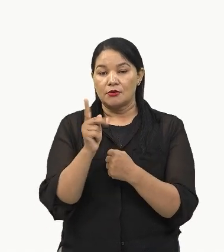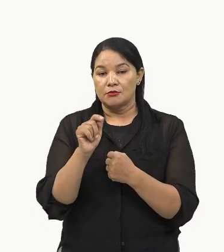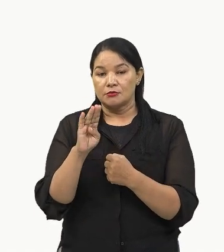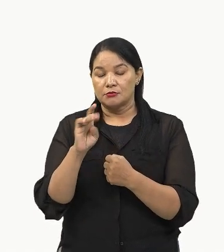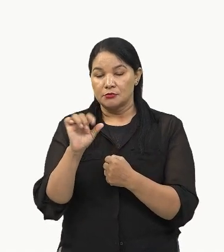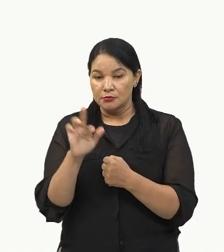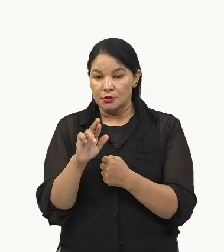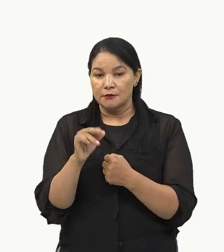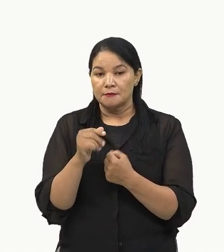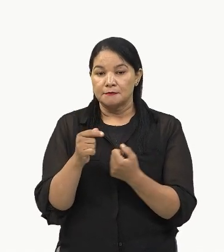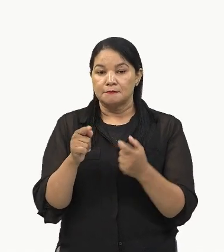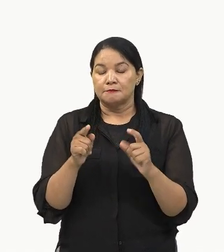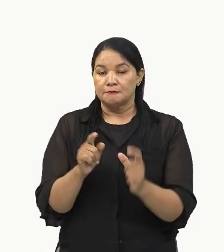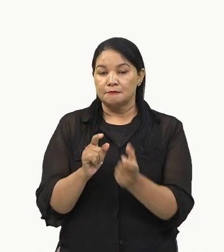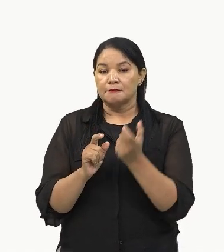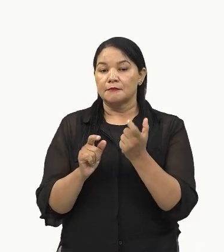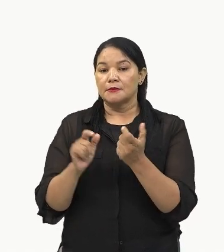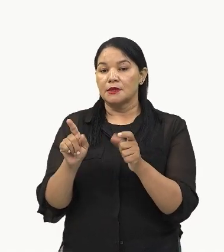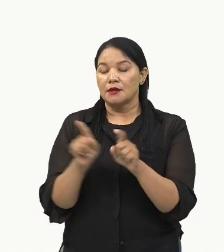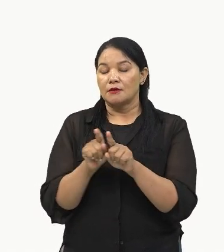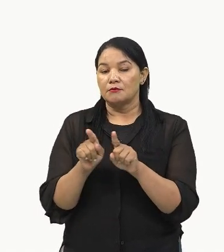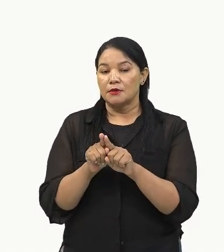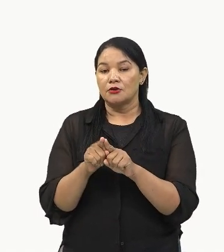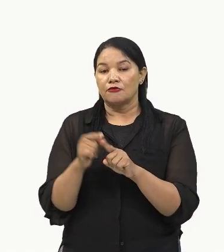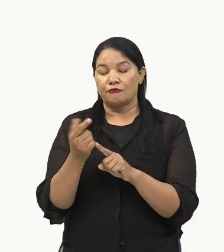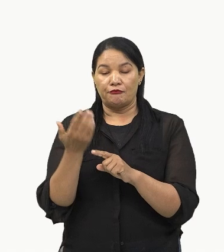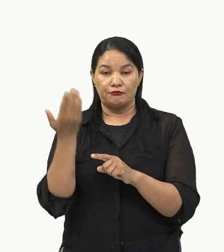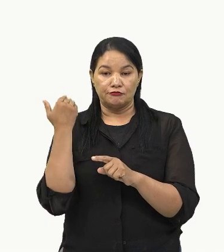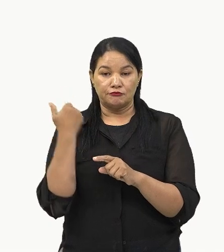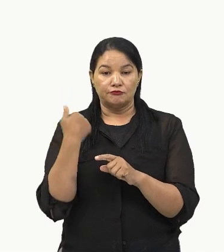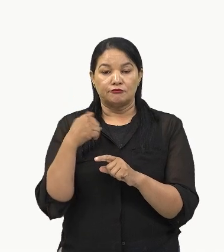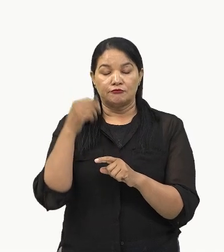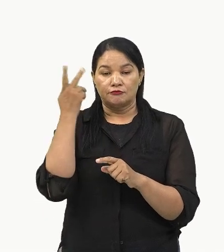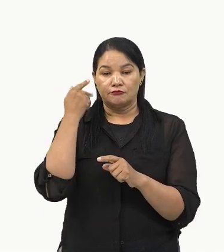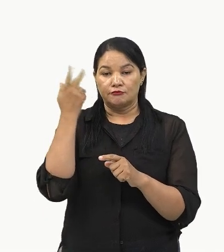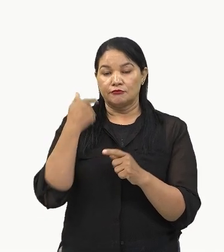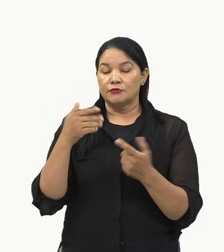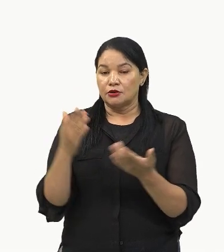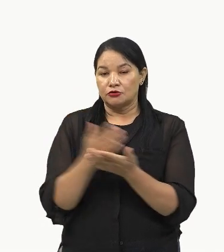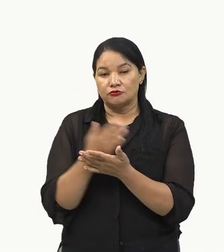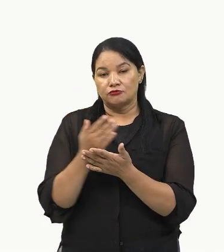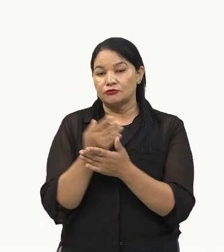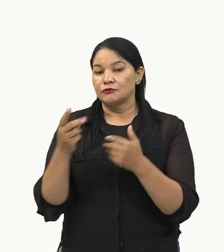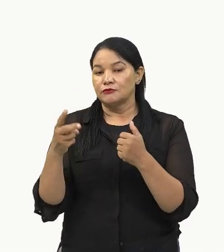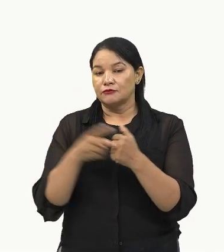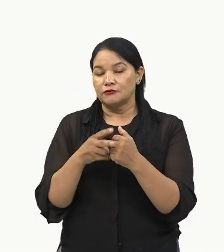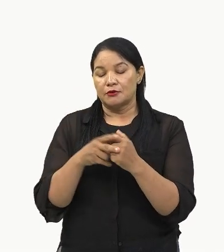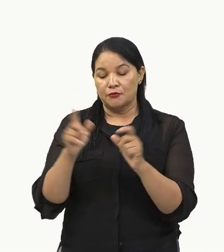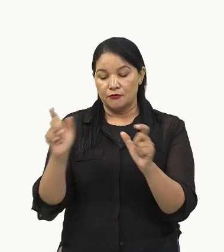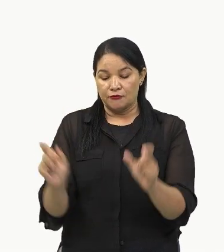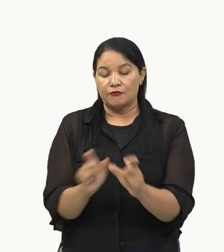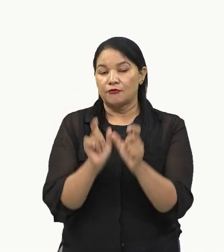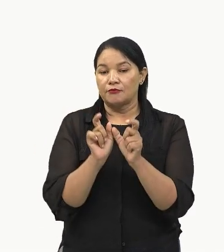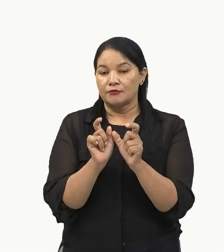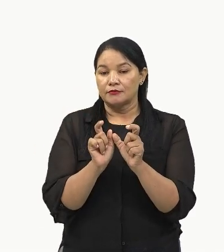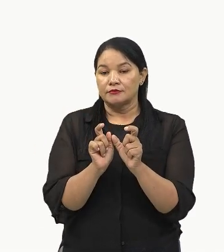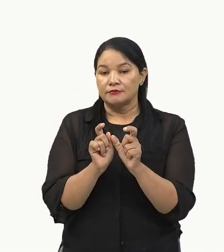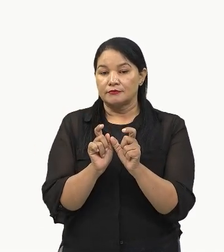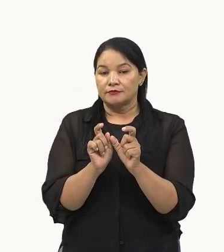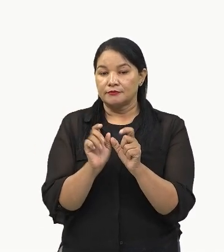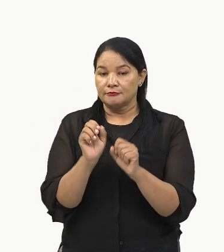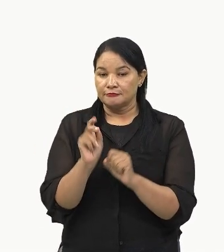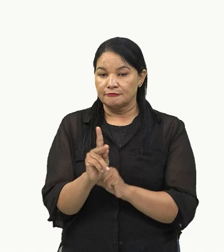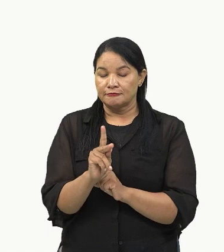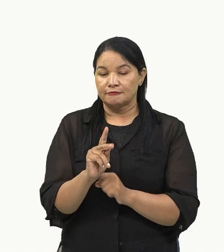indicativo, mais o particípio irregular de alguns desses verbos aí, que sejam regulares ou irregulares.